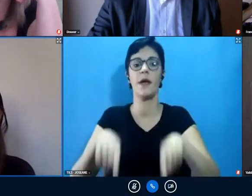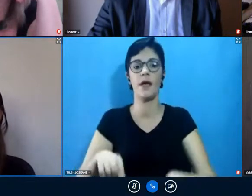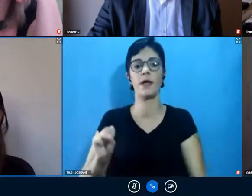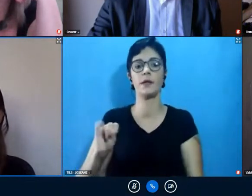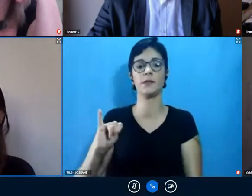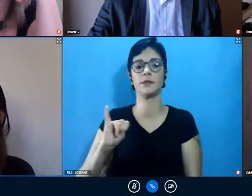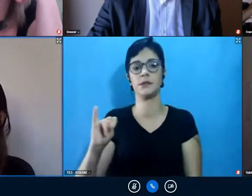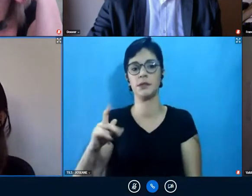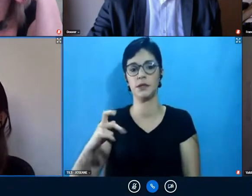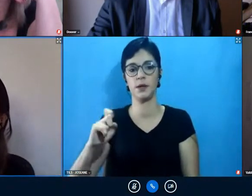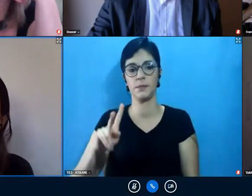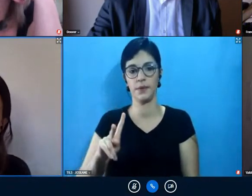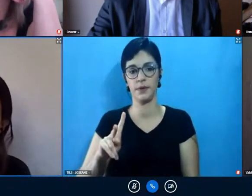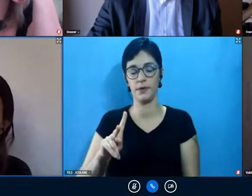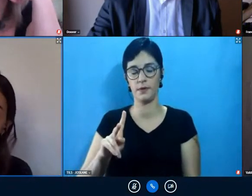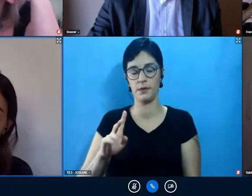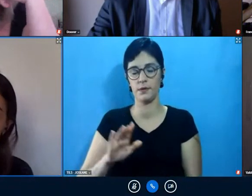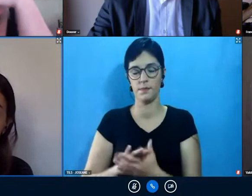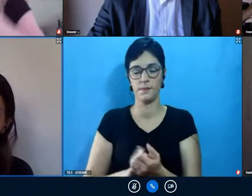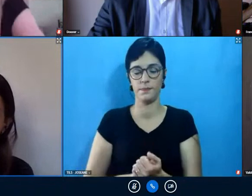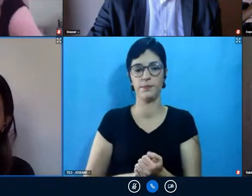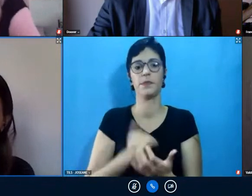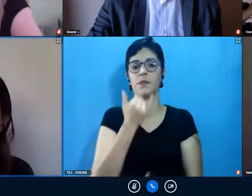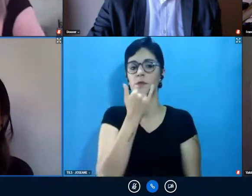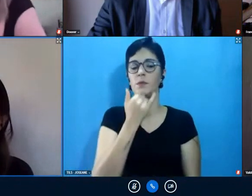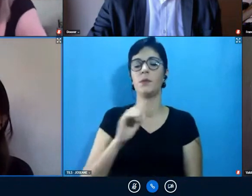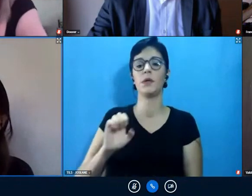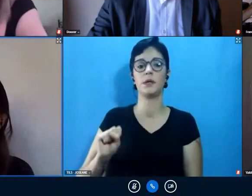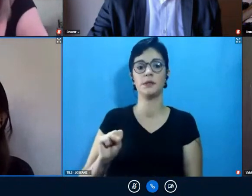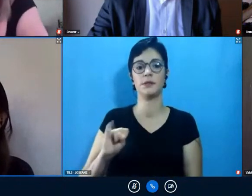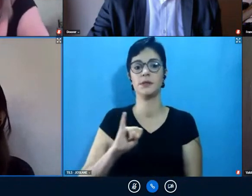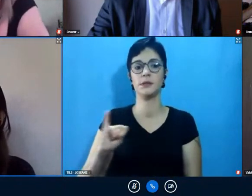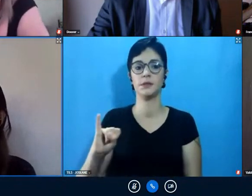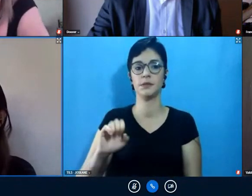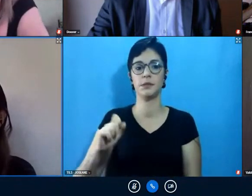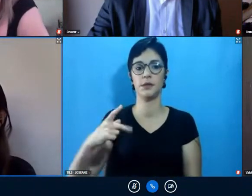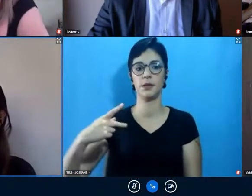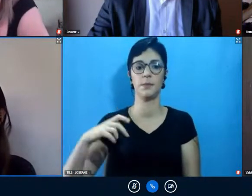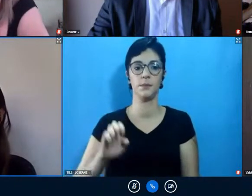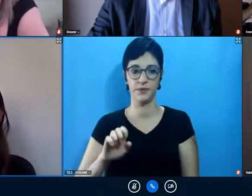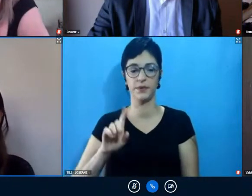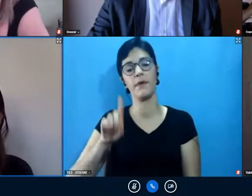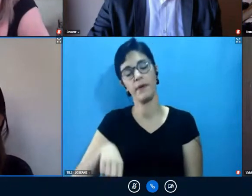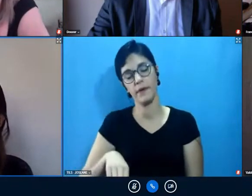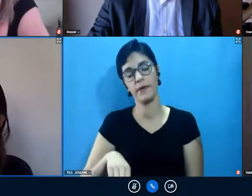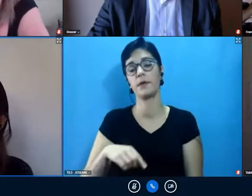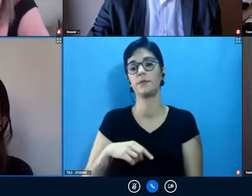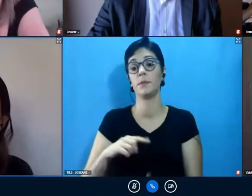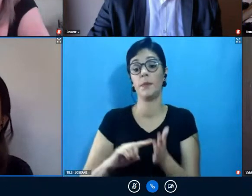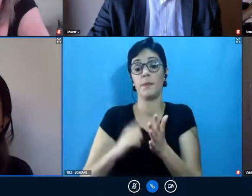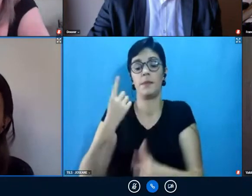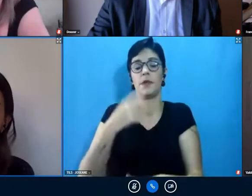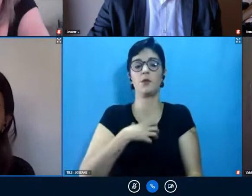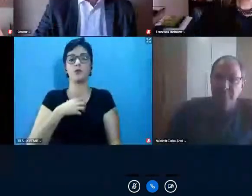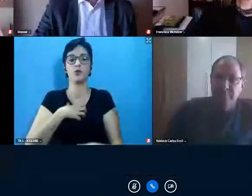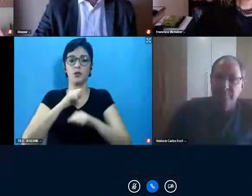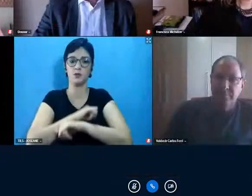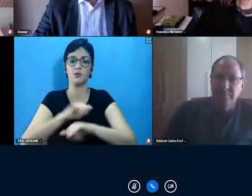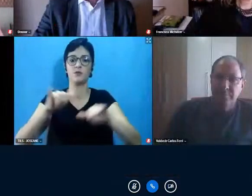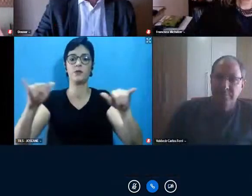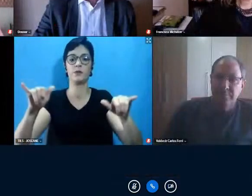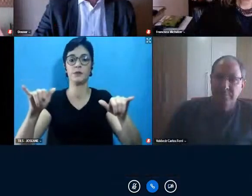foi o CIEP, porque eu e outros autores, colegas que participaram do projeto, em visto que a gente ainda está tentando se